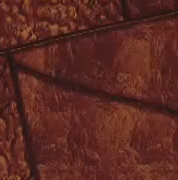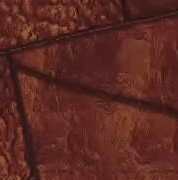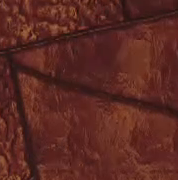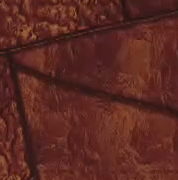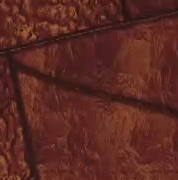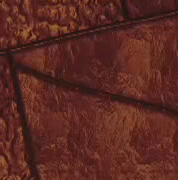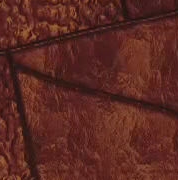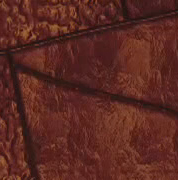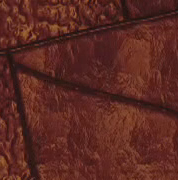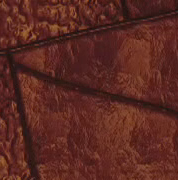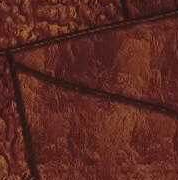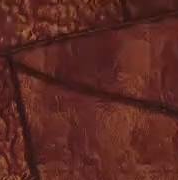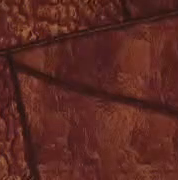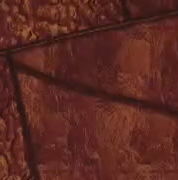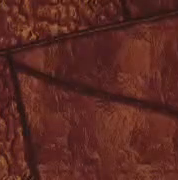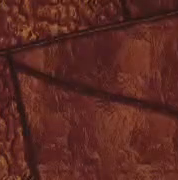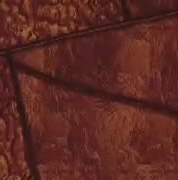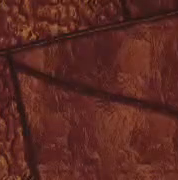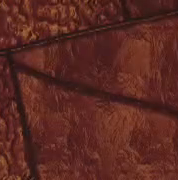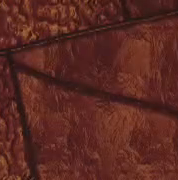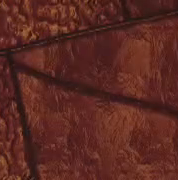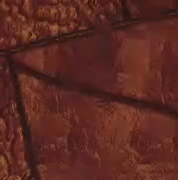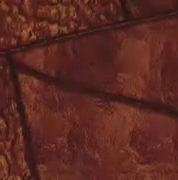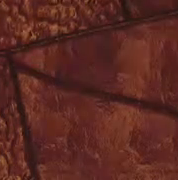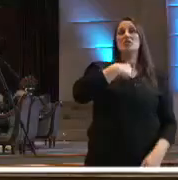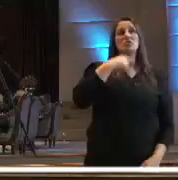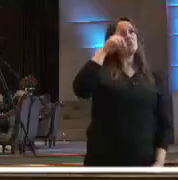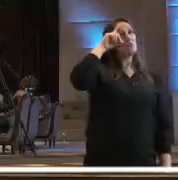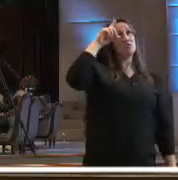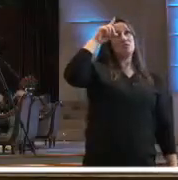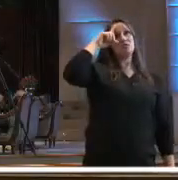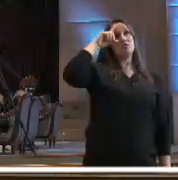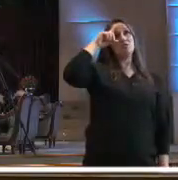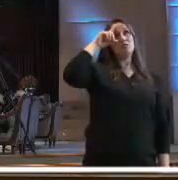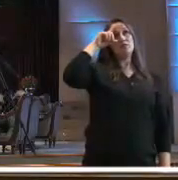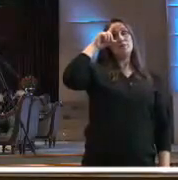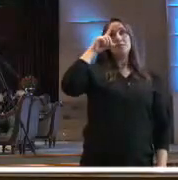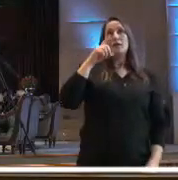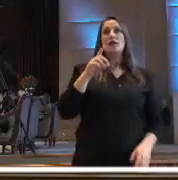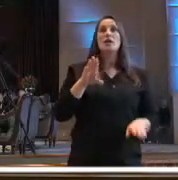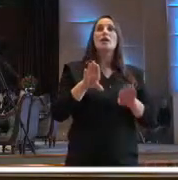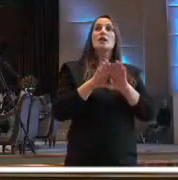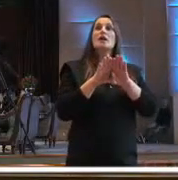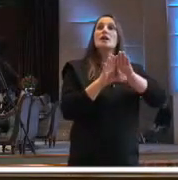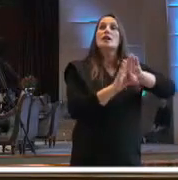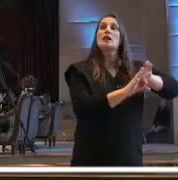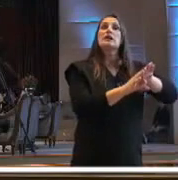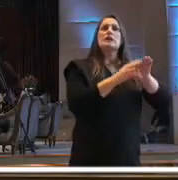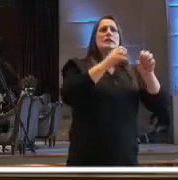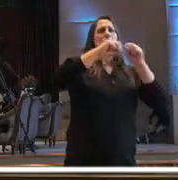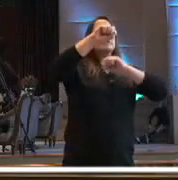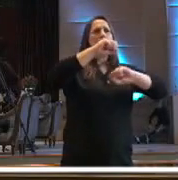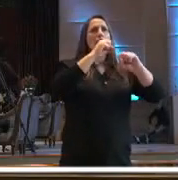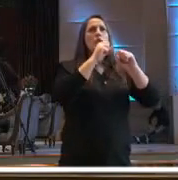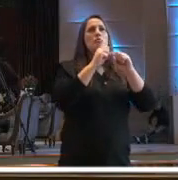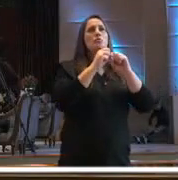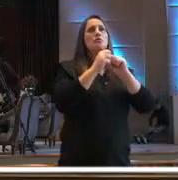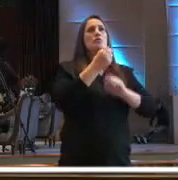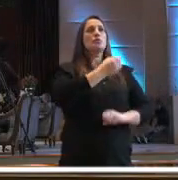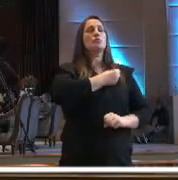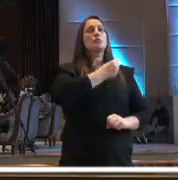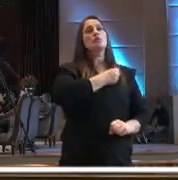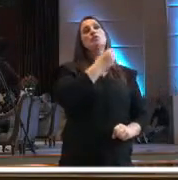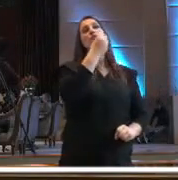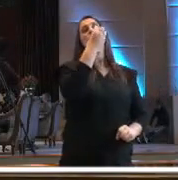me oprimem e lutam contra mim. E no Salmo 34, quando ele já está adorando a Deus